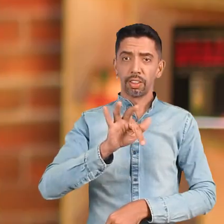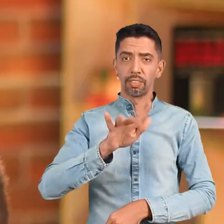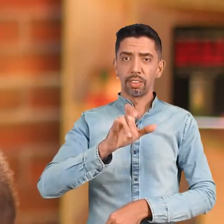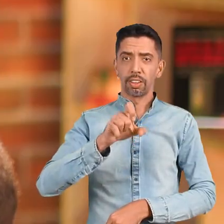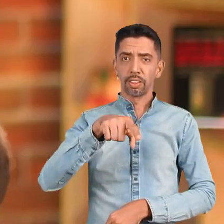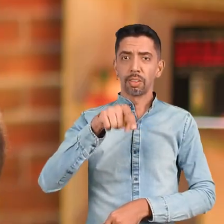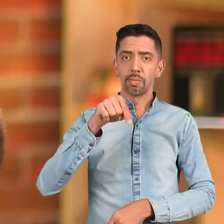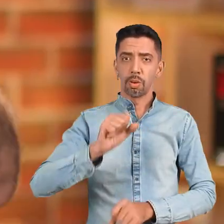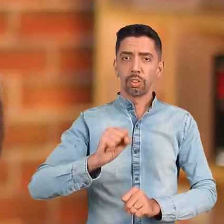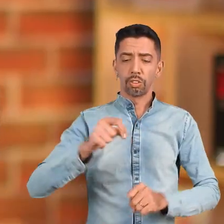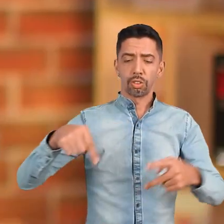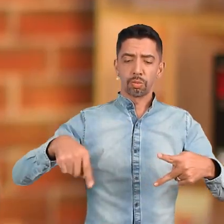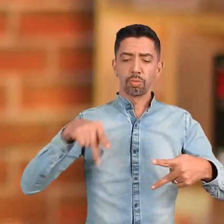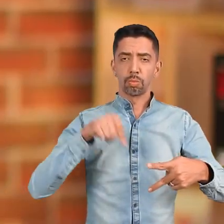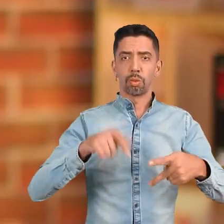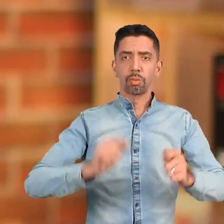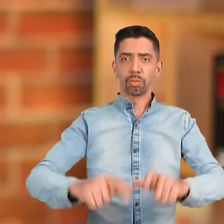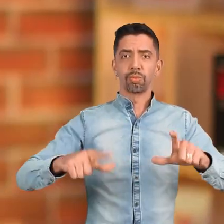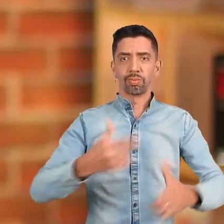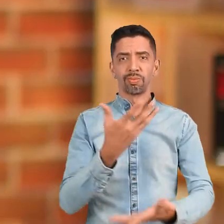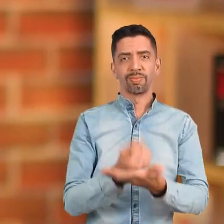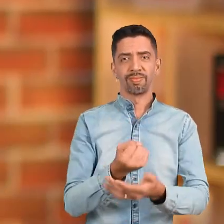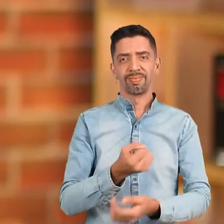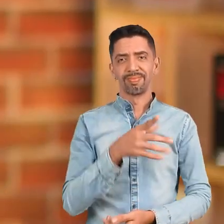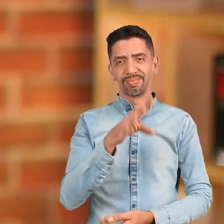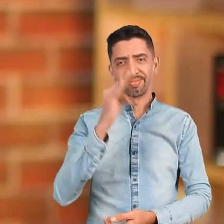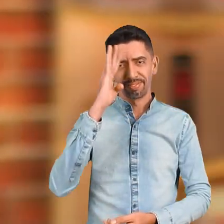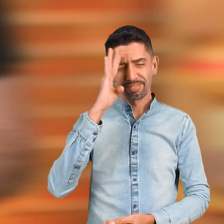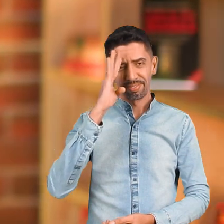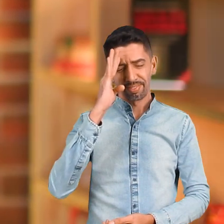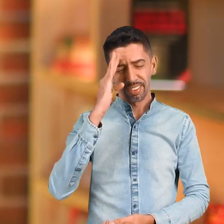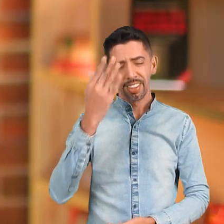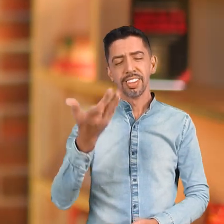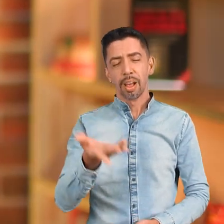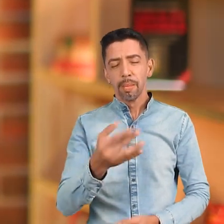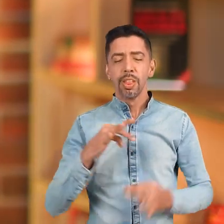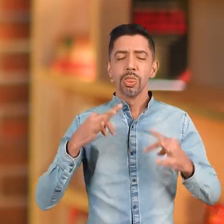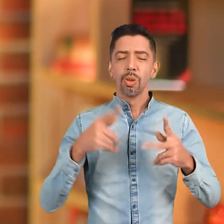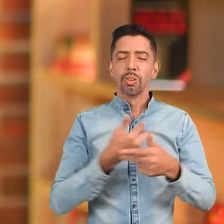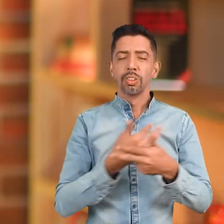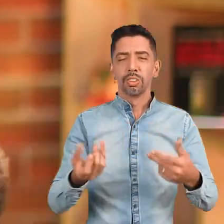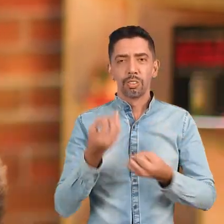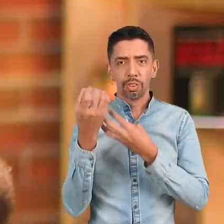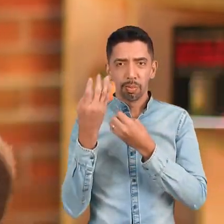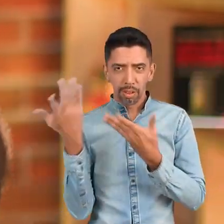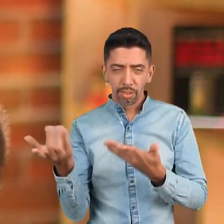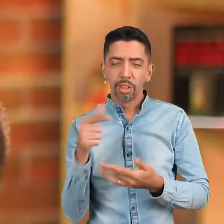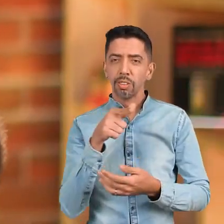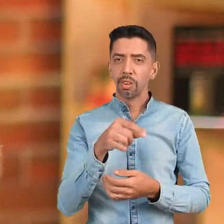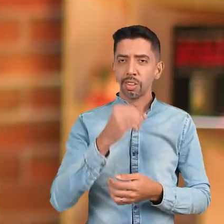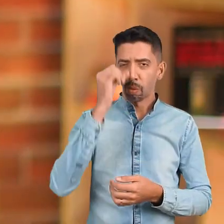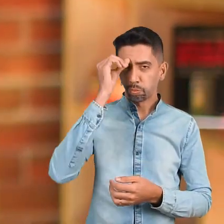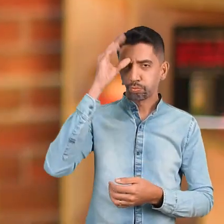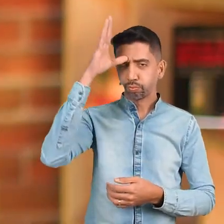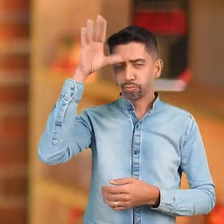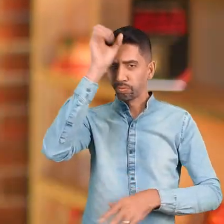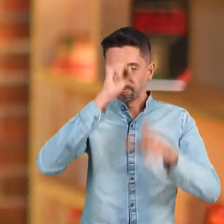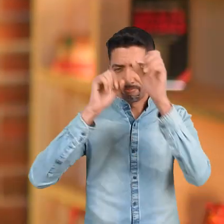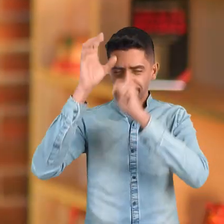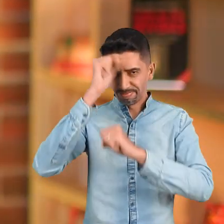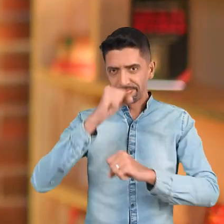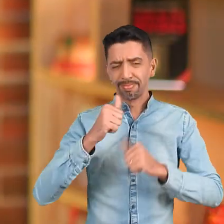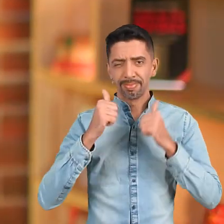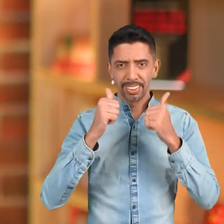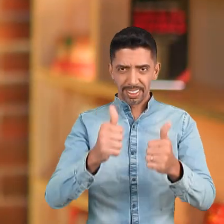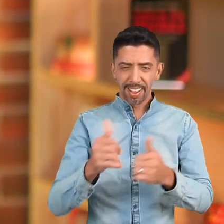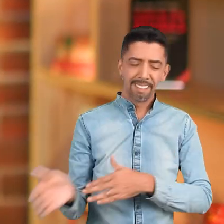conhecer e maratonar a sua história, a sua verdade. Nós somos seres humanos e nós evoluímos. Como